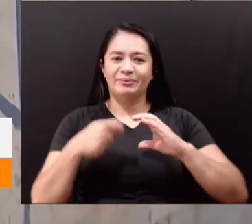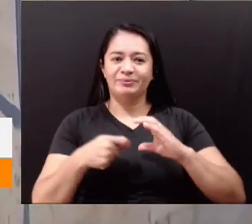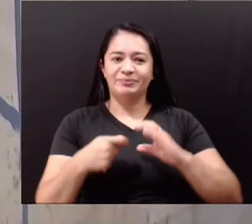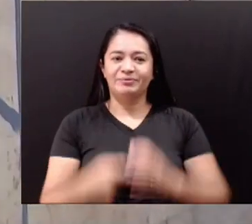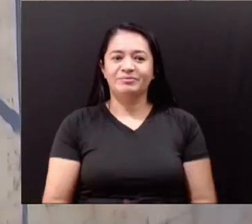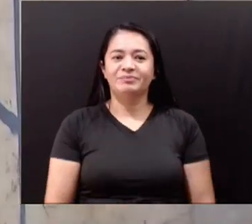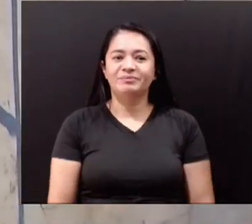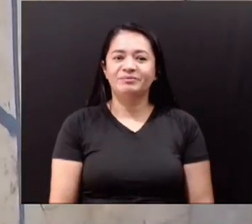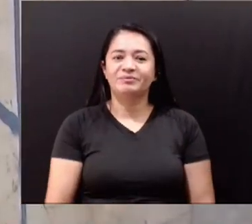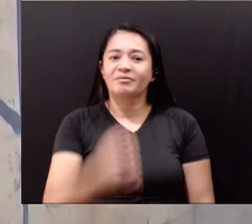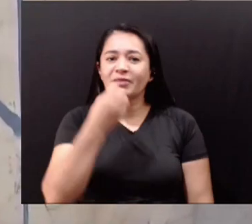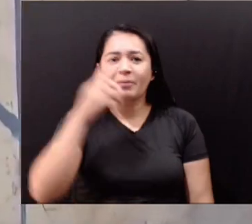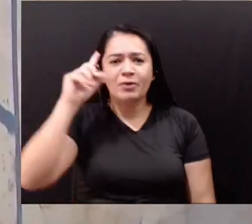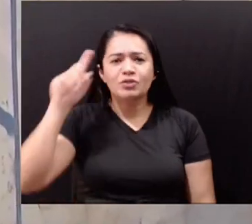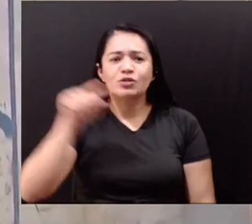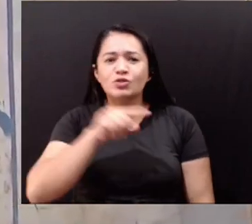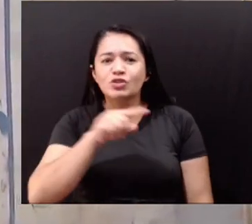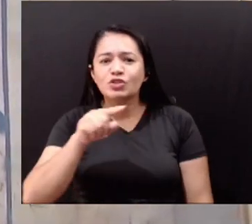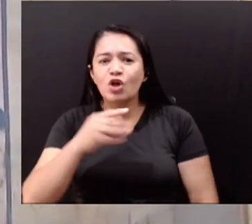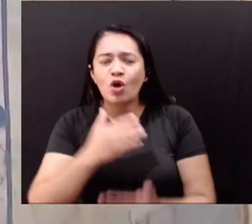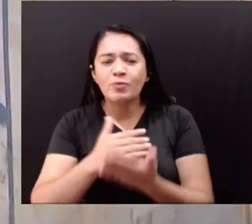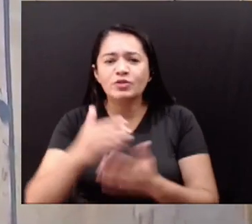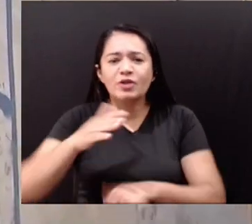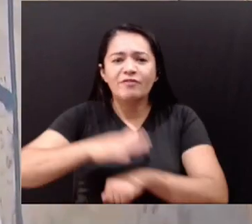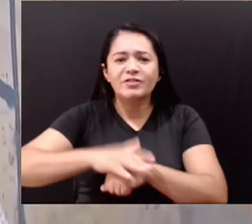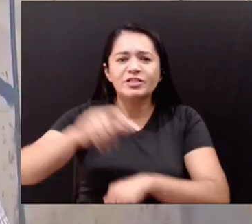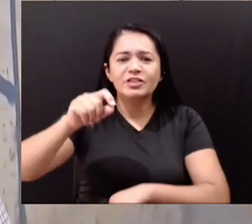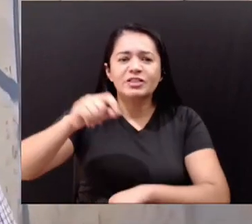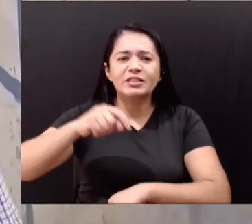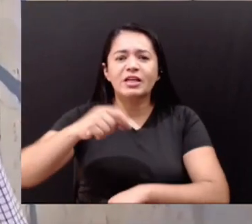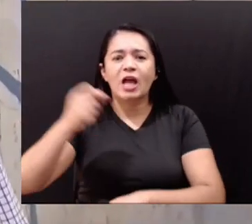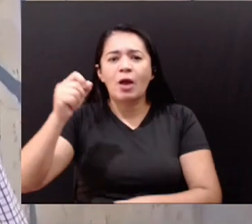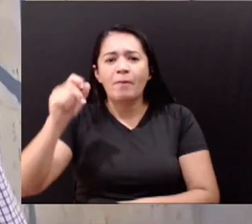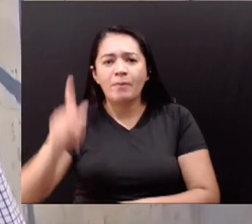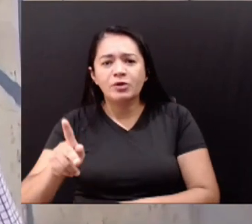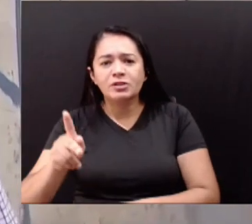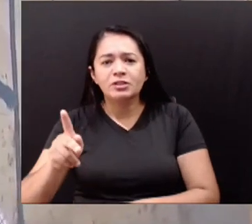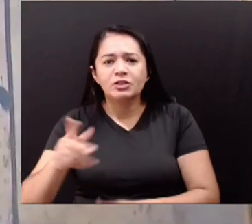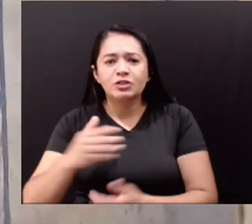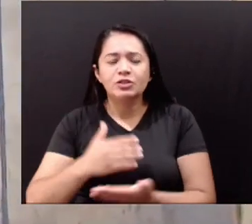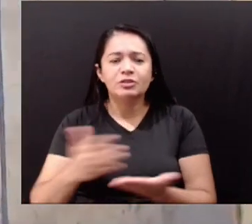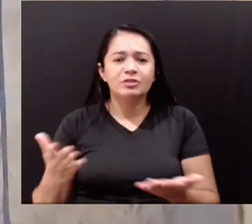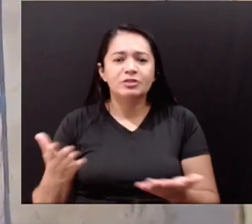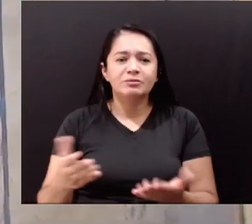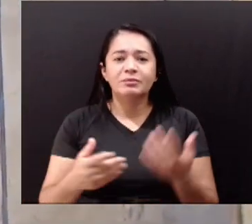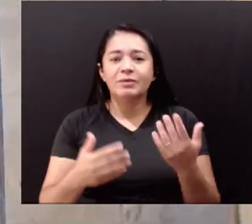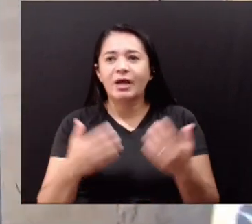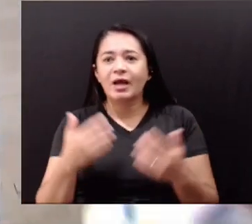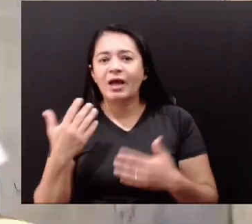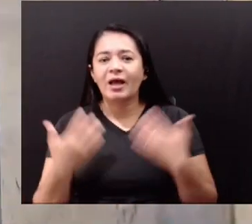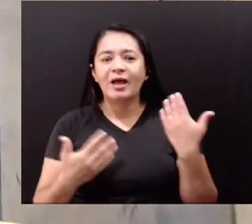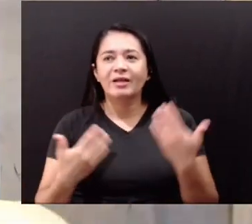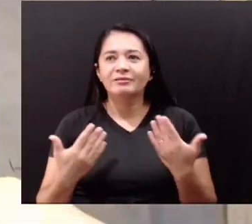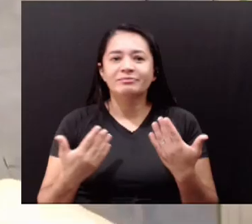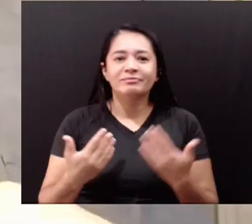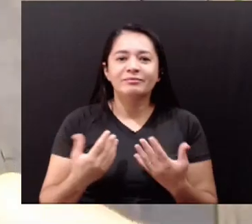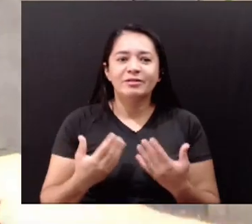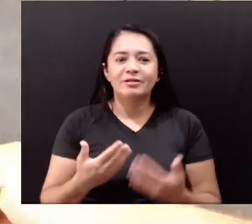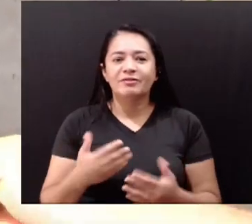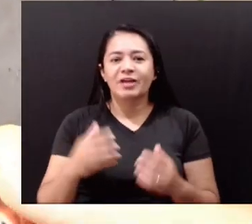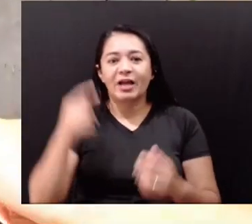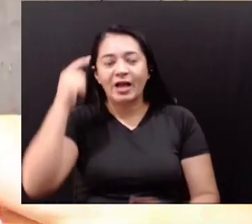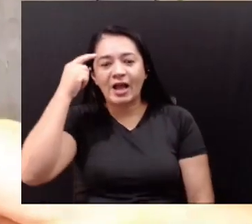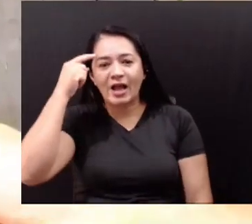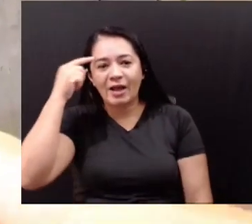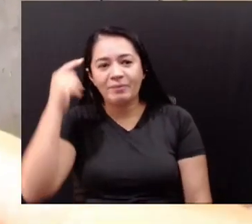senhor começou a fazer quando ficou aposentado para se distrair, enfim, para ficar com a cabeça legal? Eu